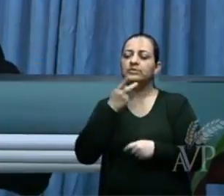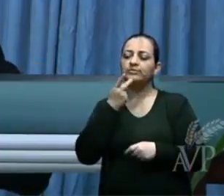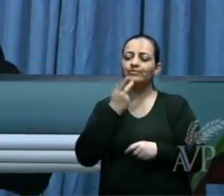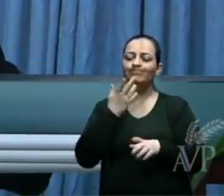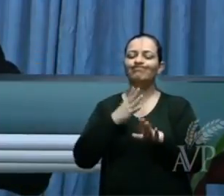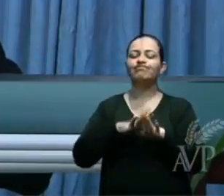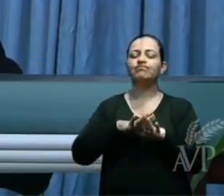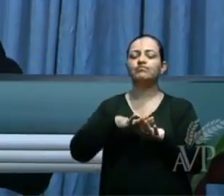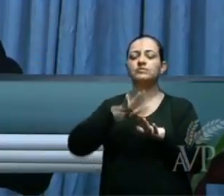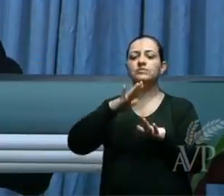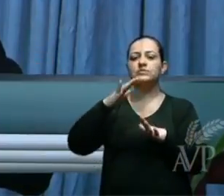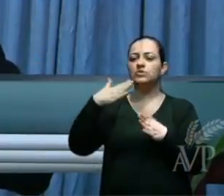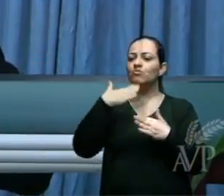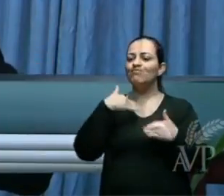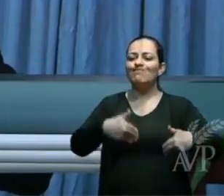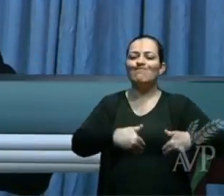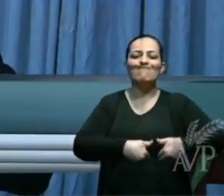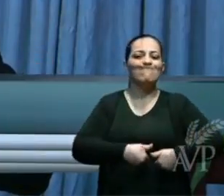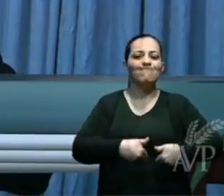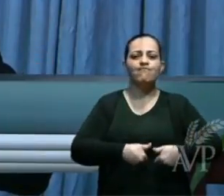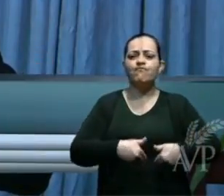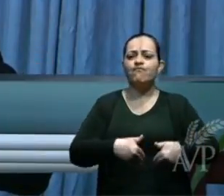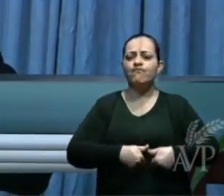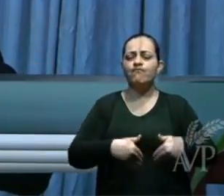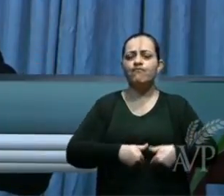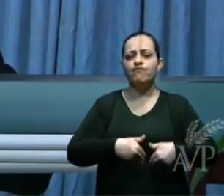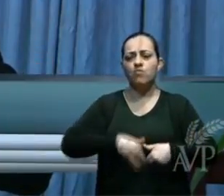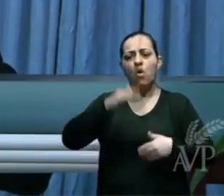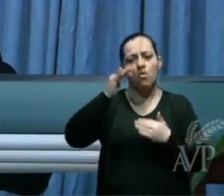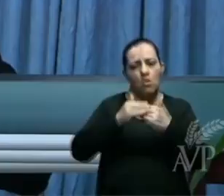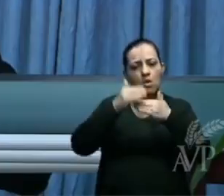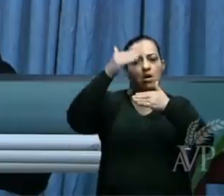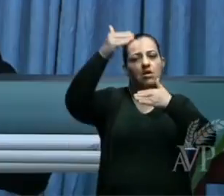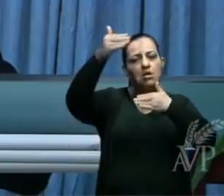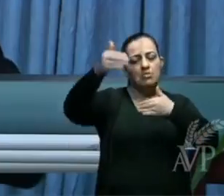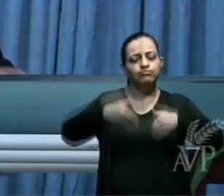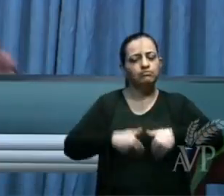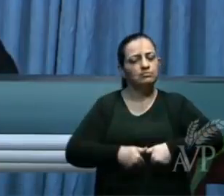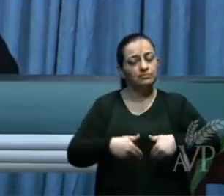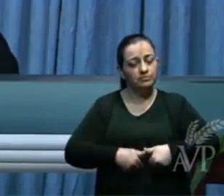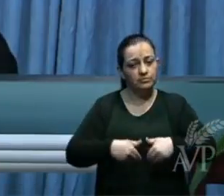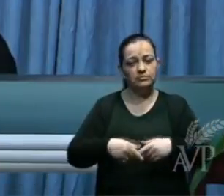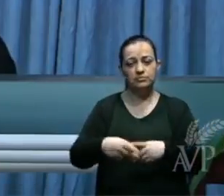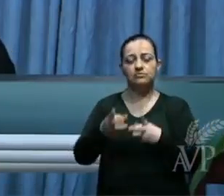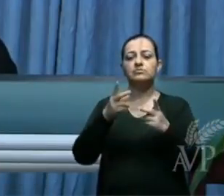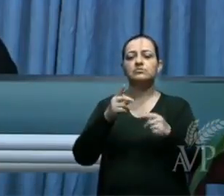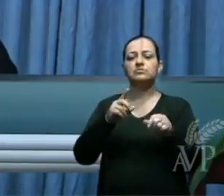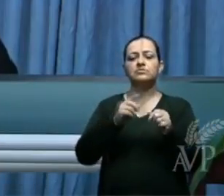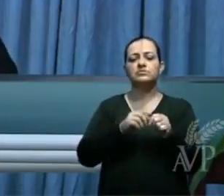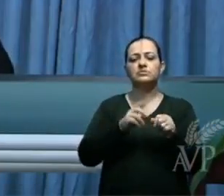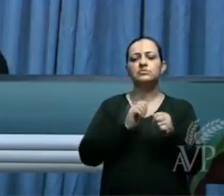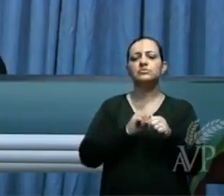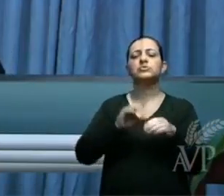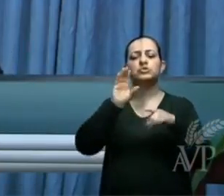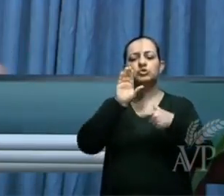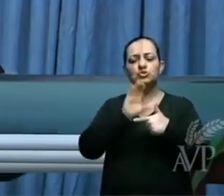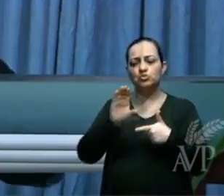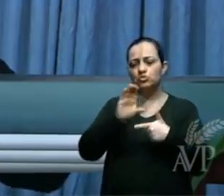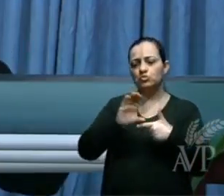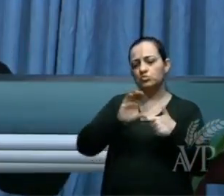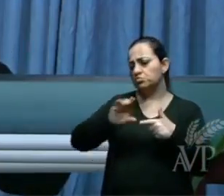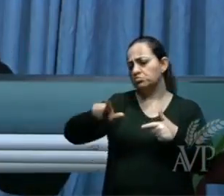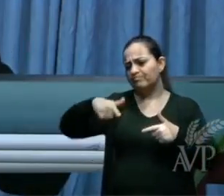ea fome veio bem mais tarde então você vê na pista os corintianos em outros